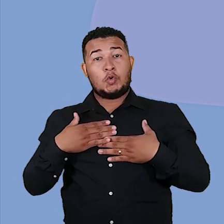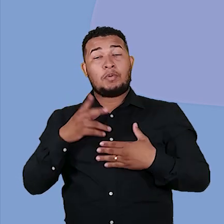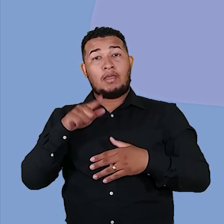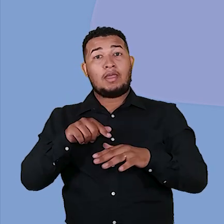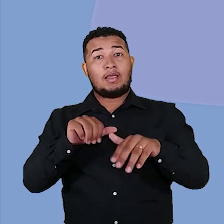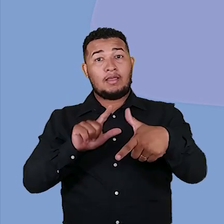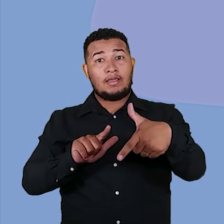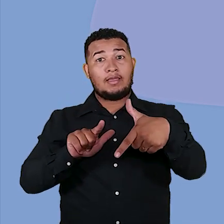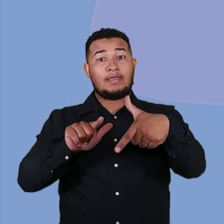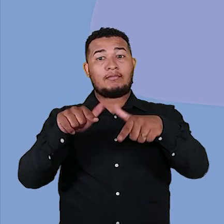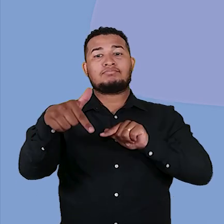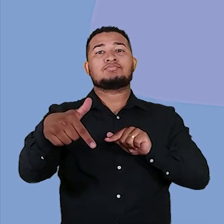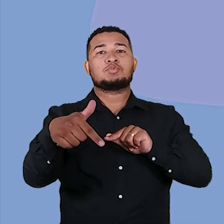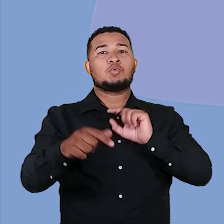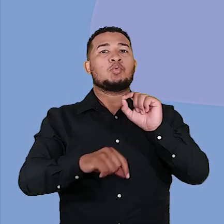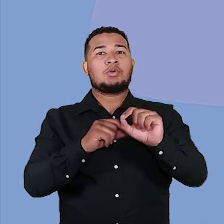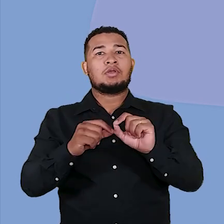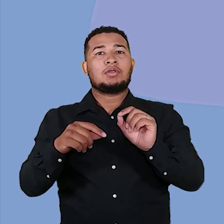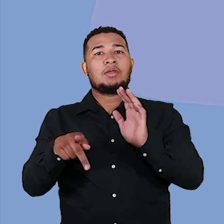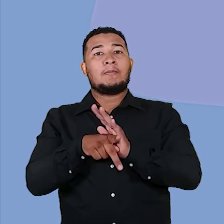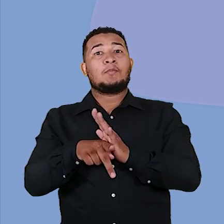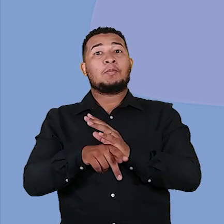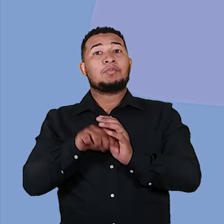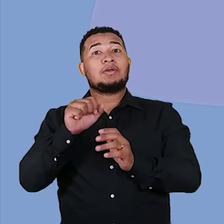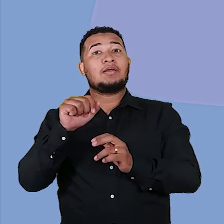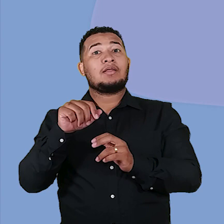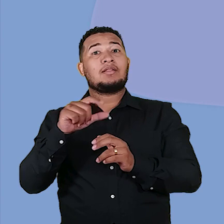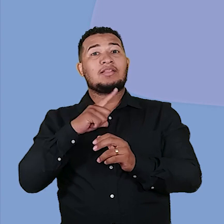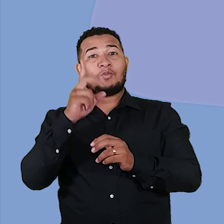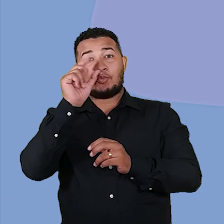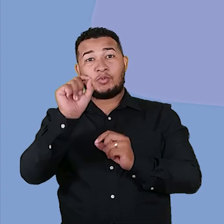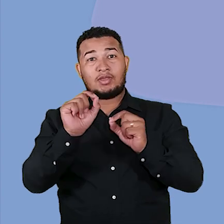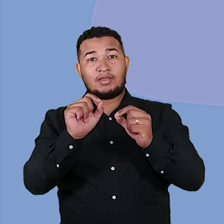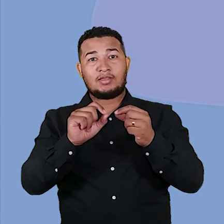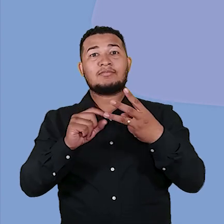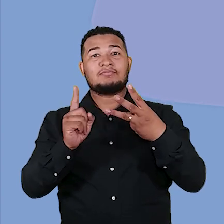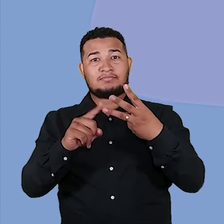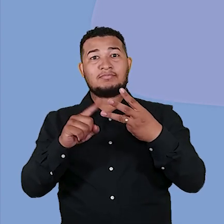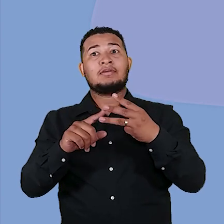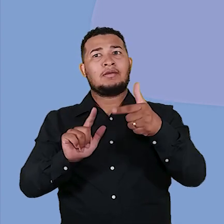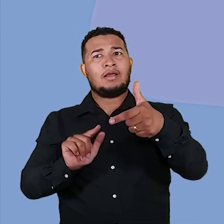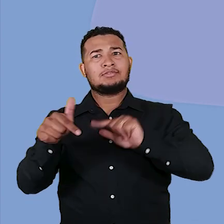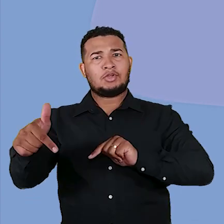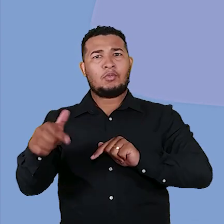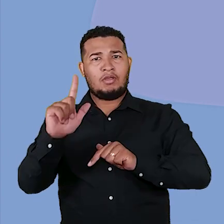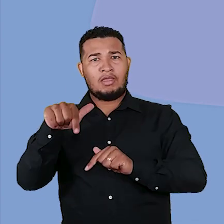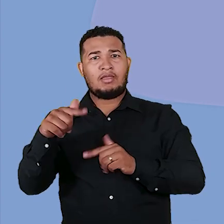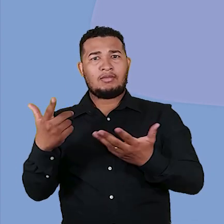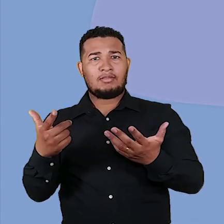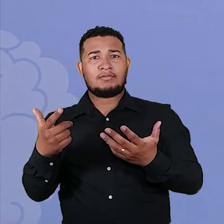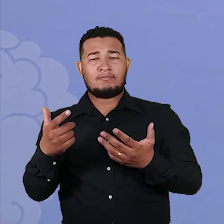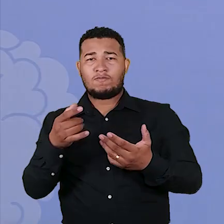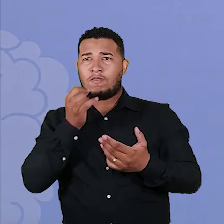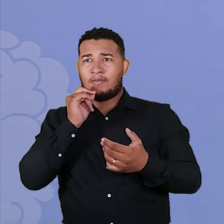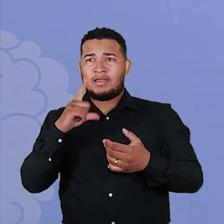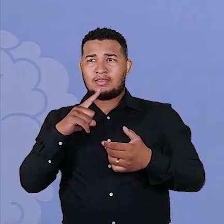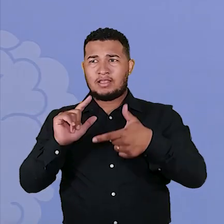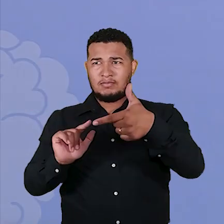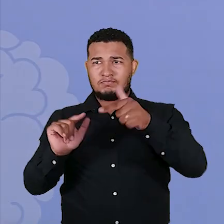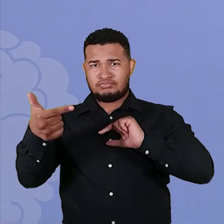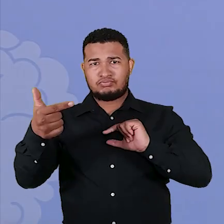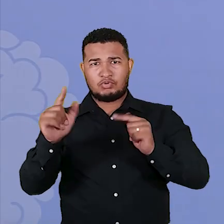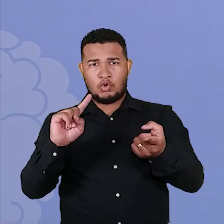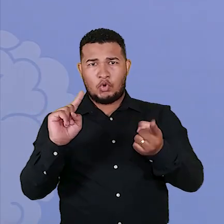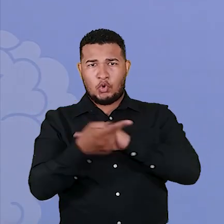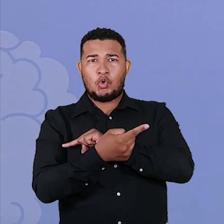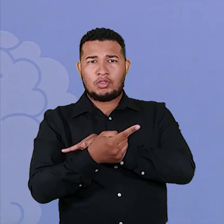assim é nosso corpo mantém sempre uma reação oposta do veículo de acordo com a lei da ação e reação gente pelo amor de